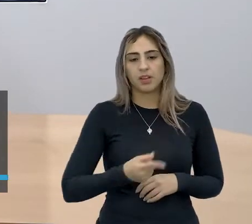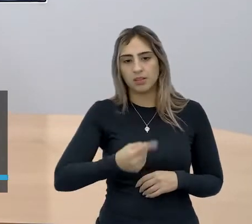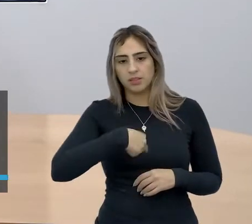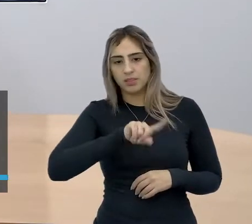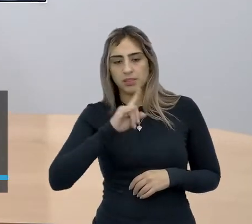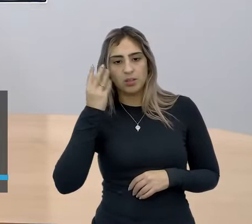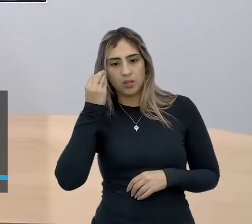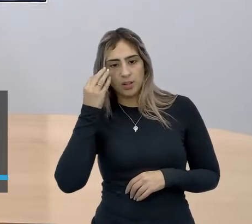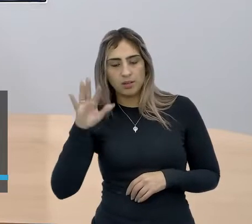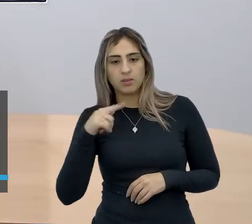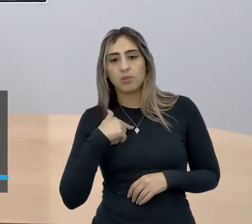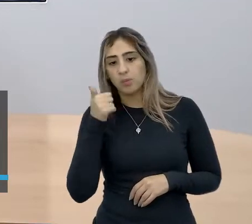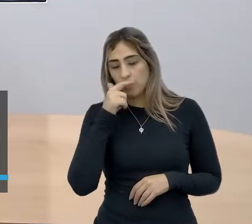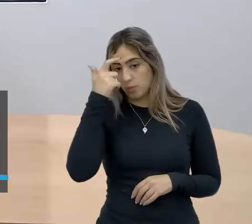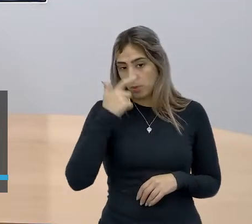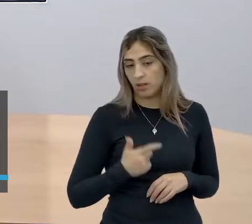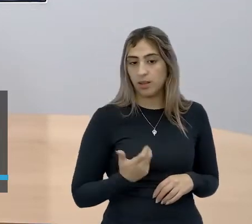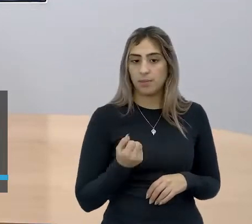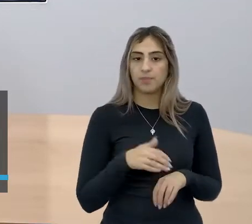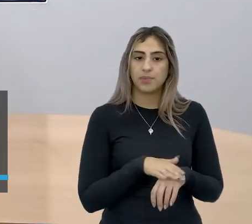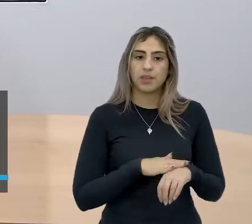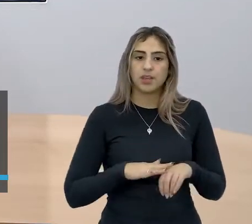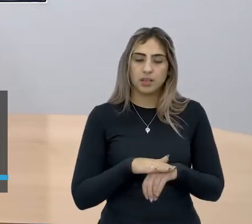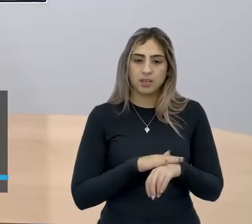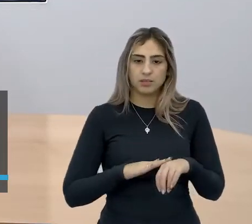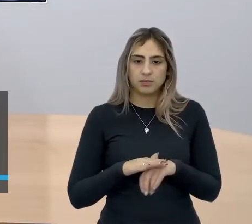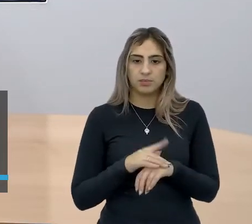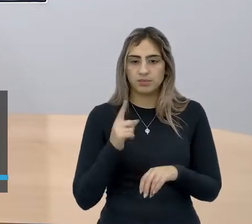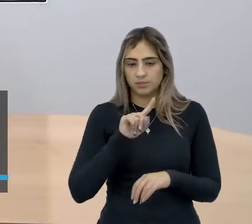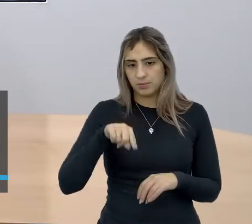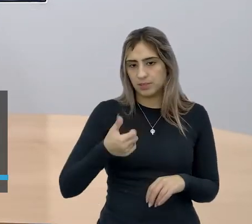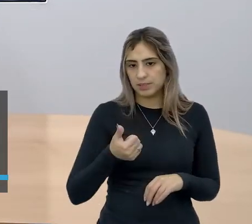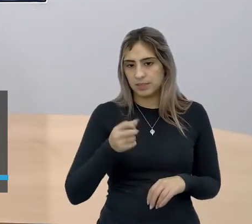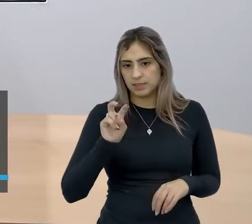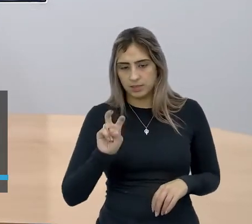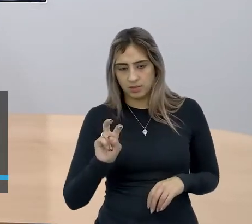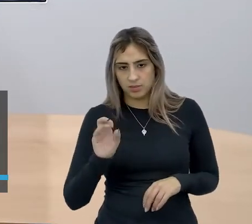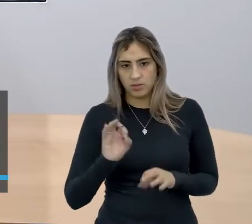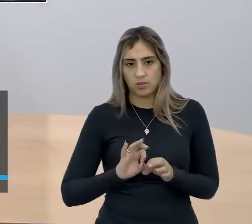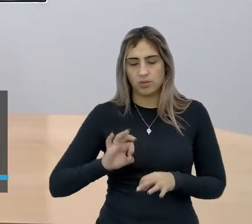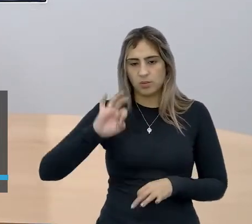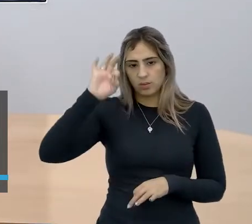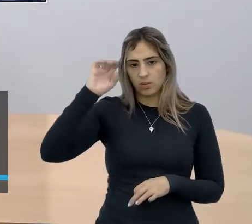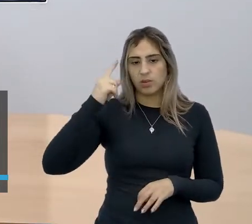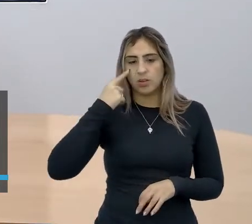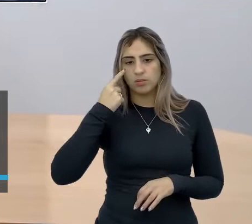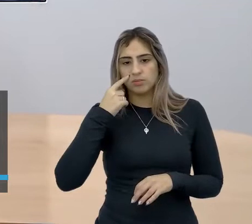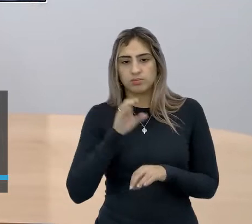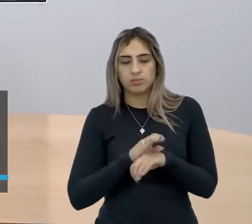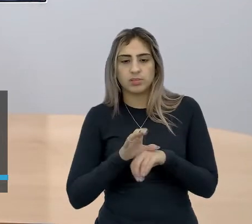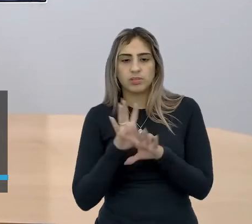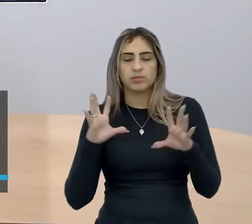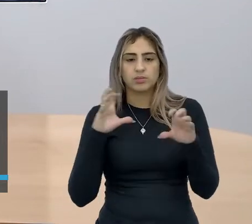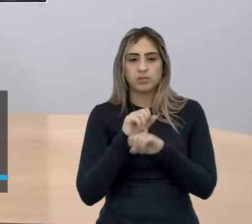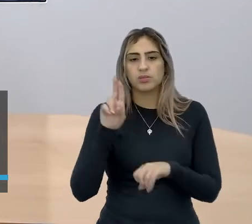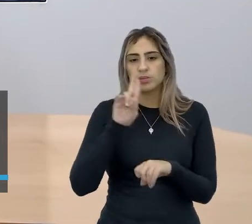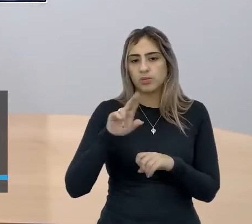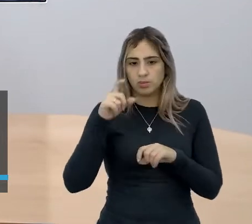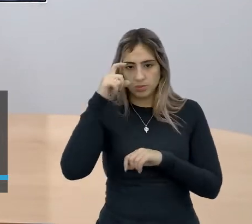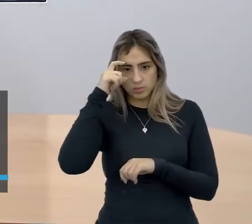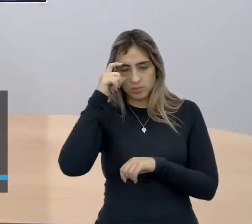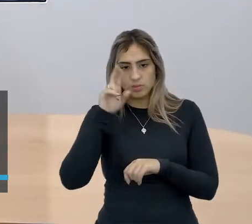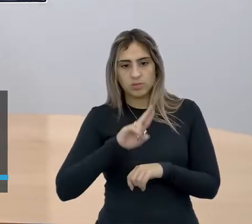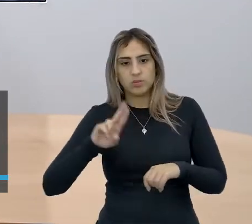se lembram, eu sou uma mulher de pele parda, 1,60 m de altura, olhos e cabelos castanhos escuros, uso óculos,